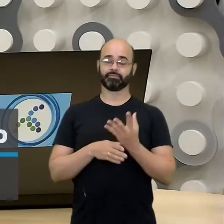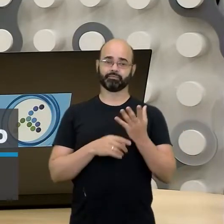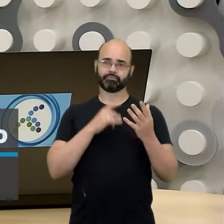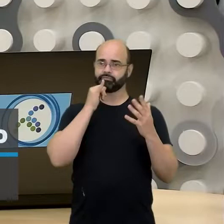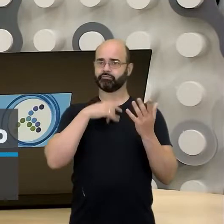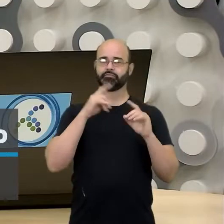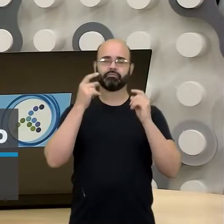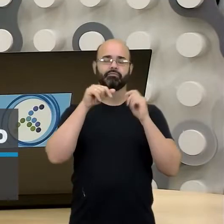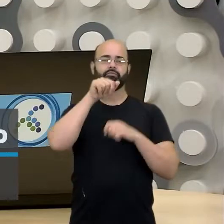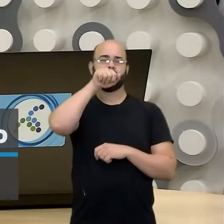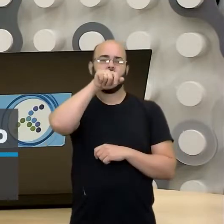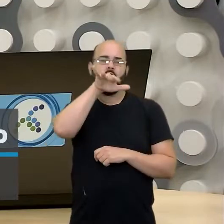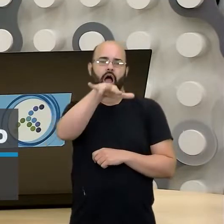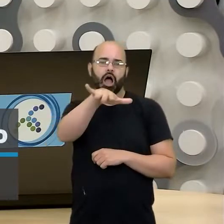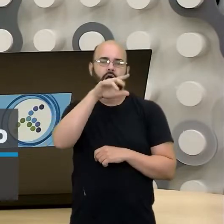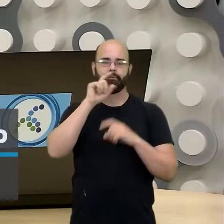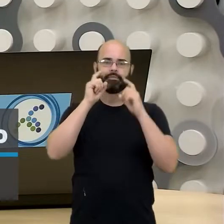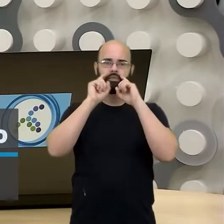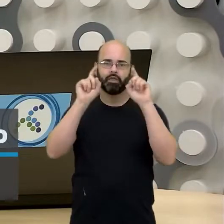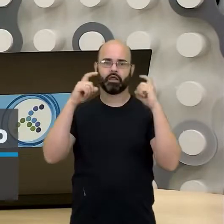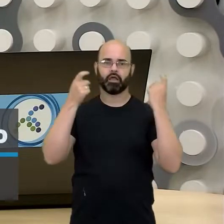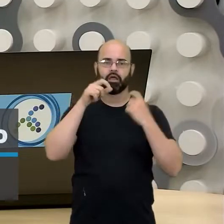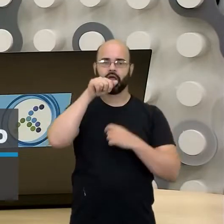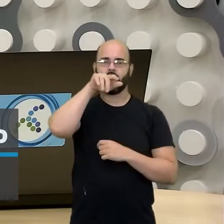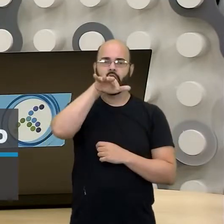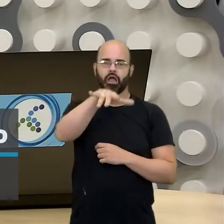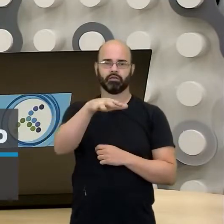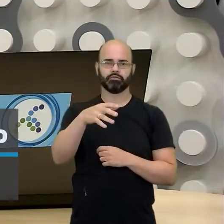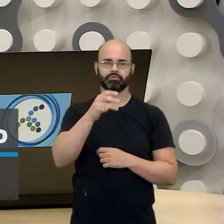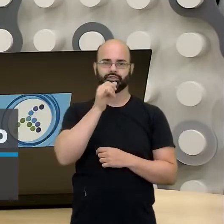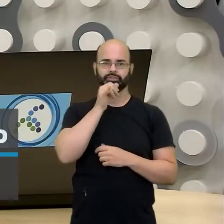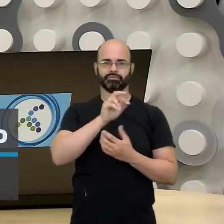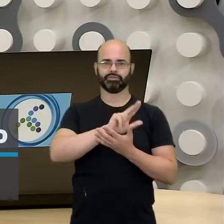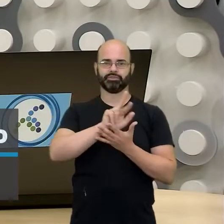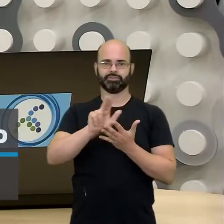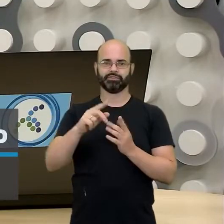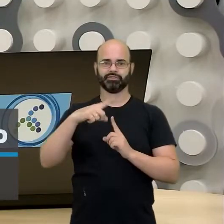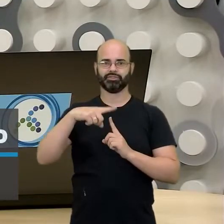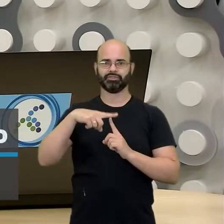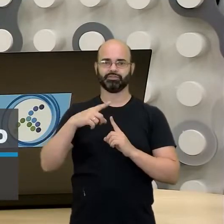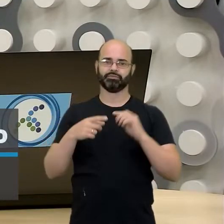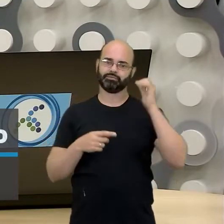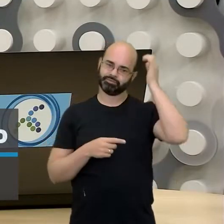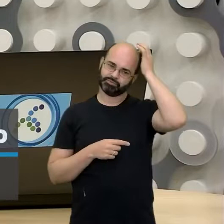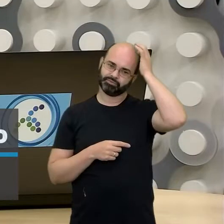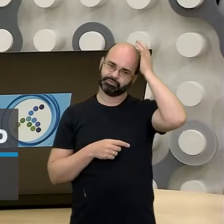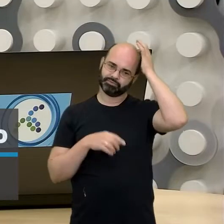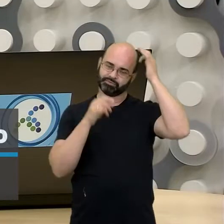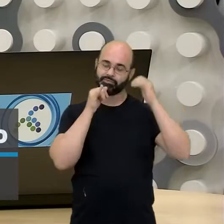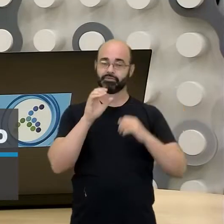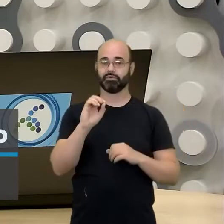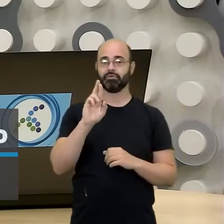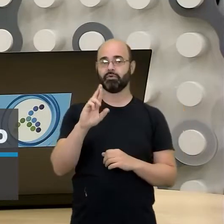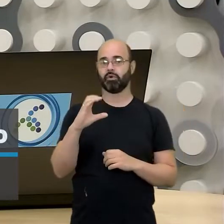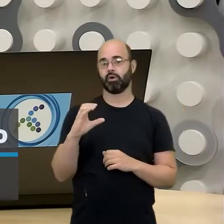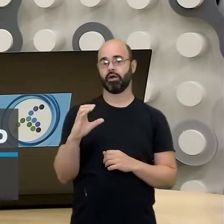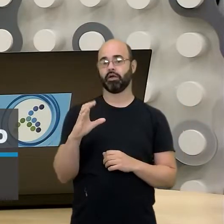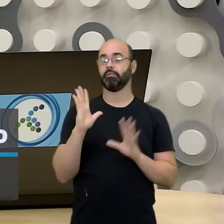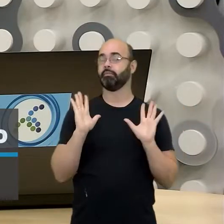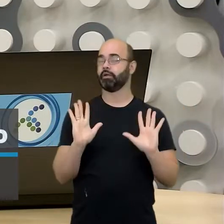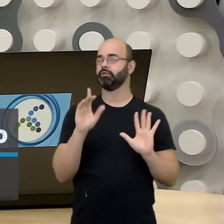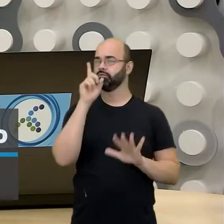dragão, o que é o dragão? Né? Então, tem vários tipos de dragões, né? É um exemplo muito amplo, mas, um orc. Tem que tomar cuidado que o